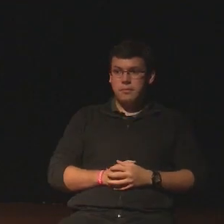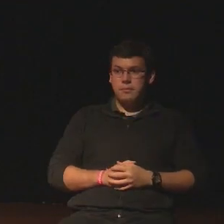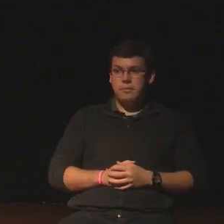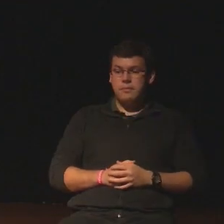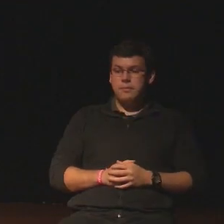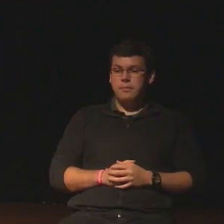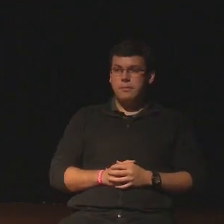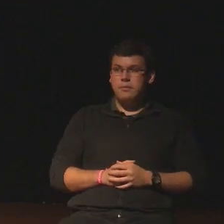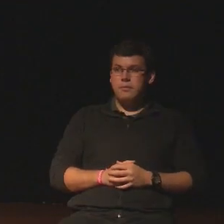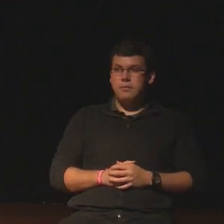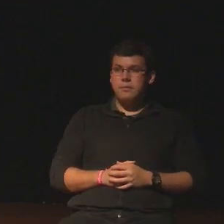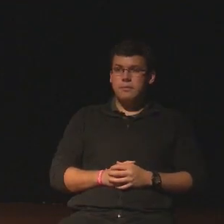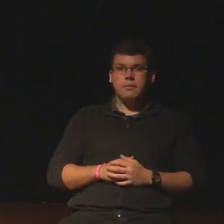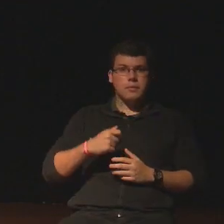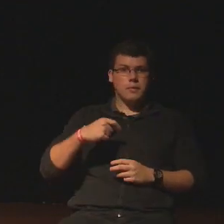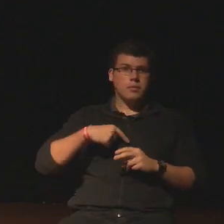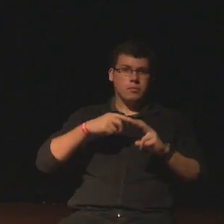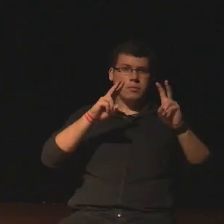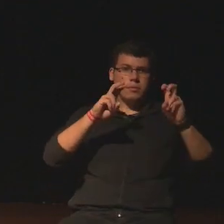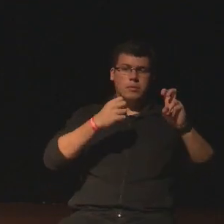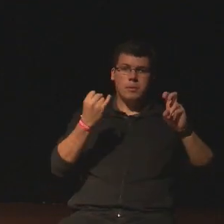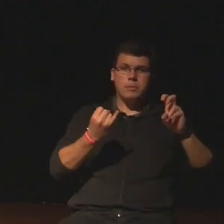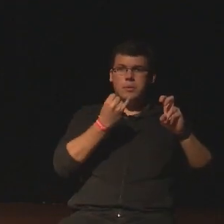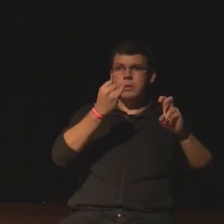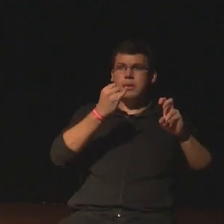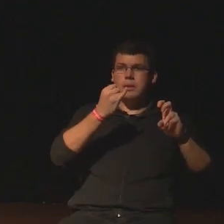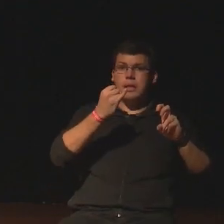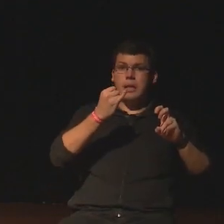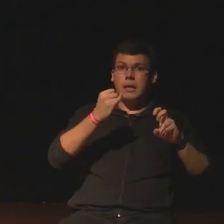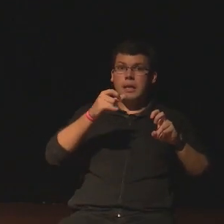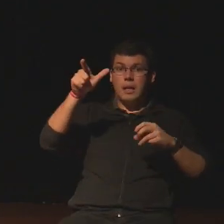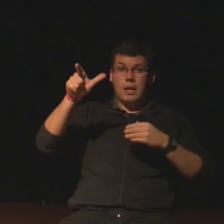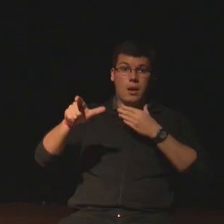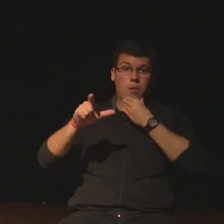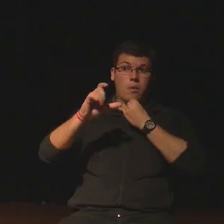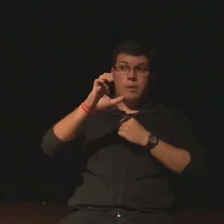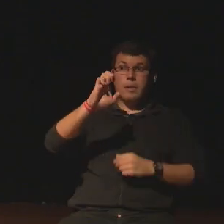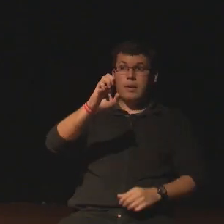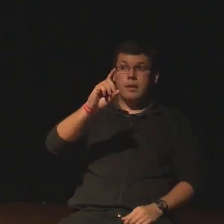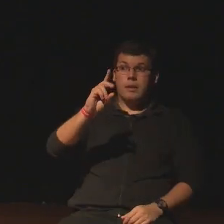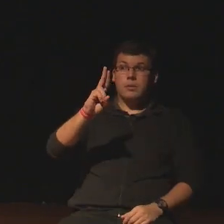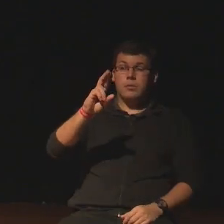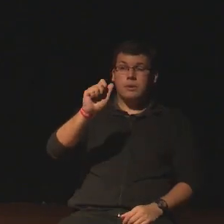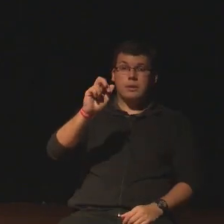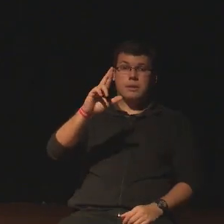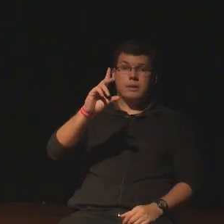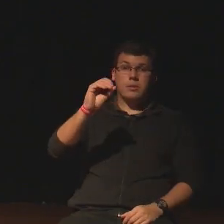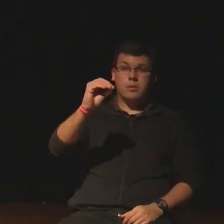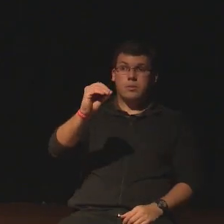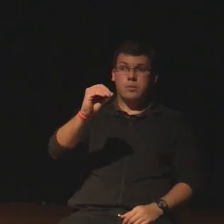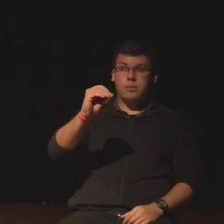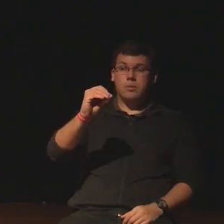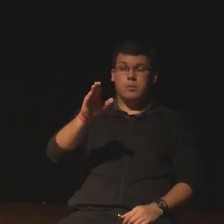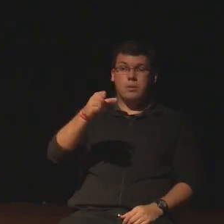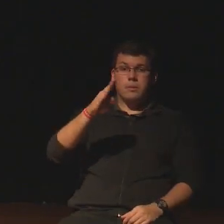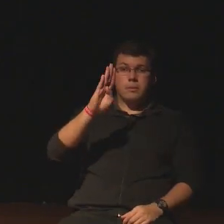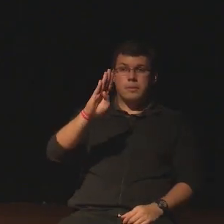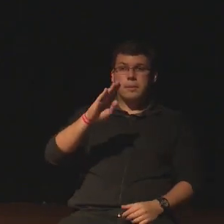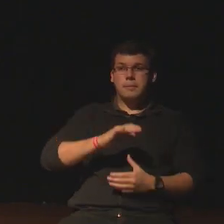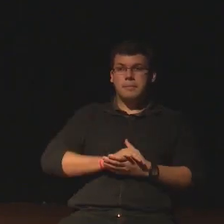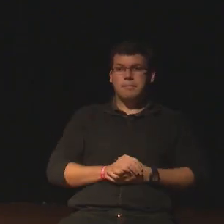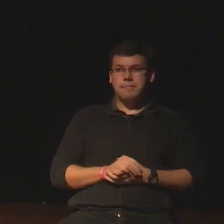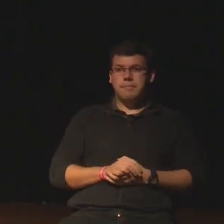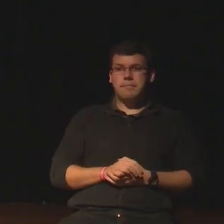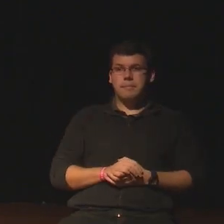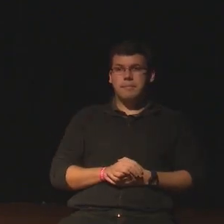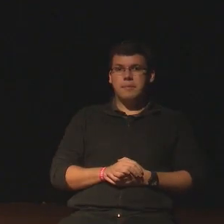tinha alguma questão importante. O Eduardo B, de novo, eu esqueci qual é o B, mas o Eduardo está lá em cima.